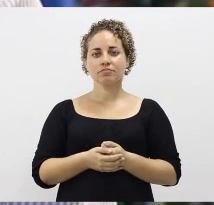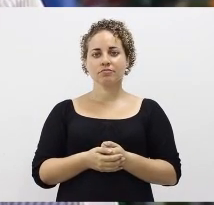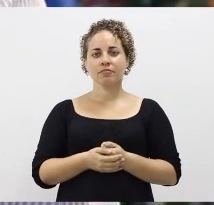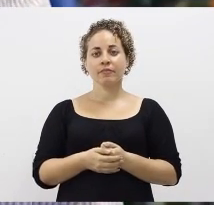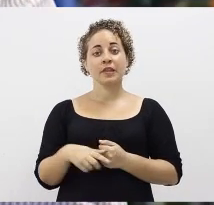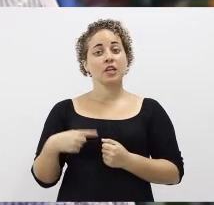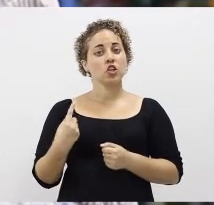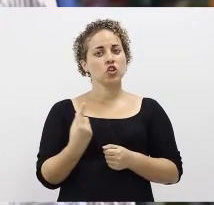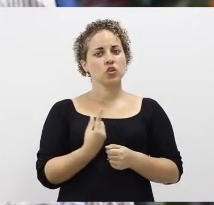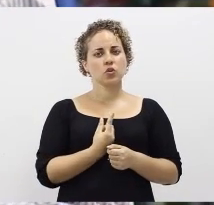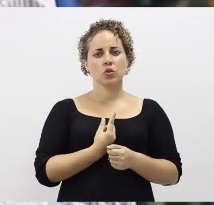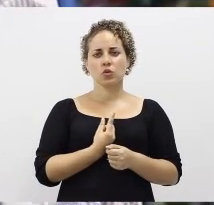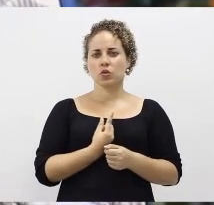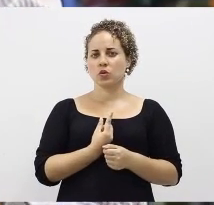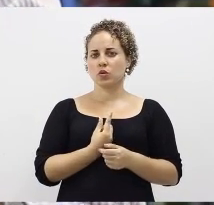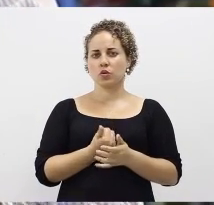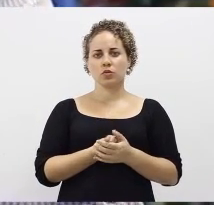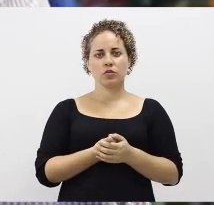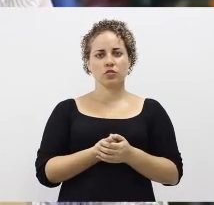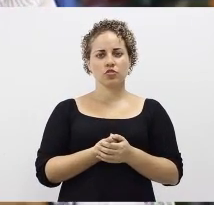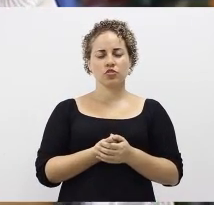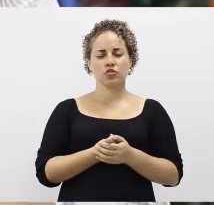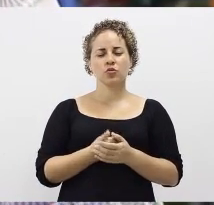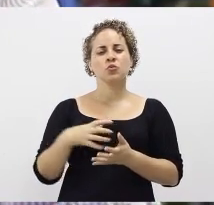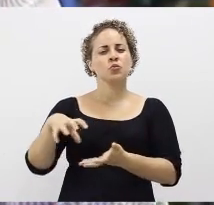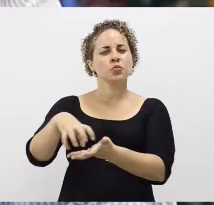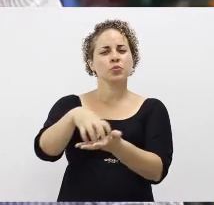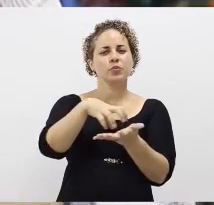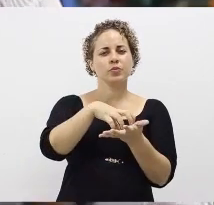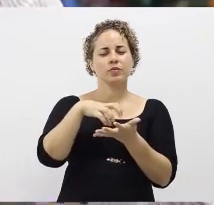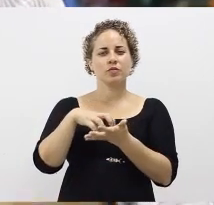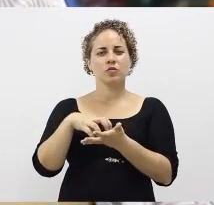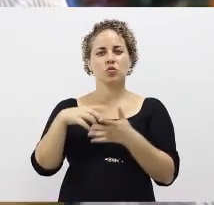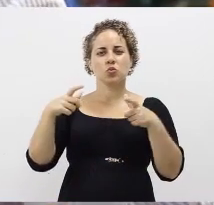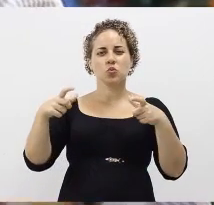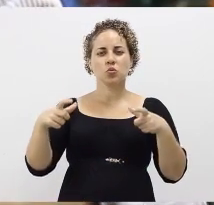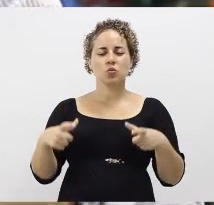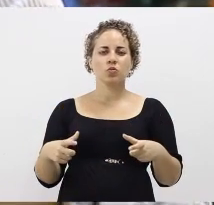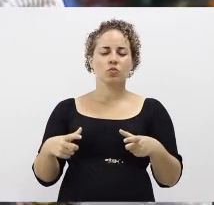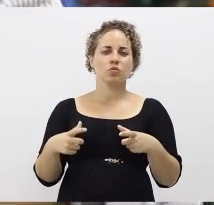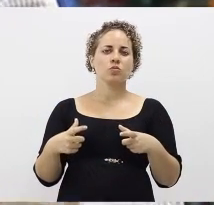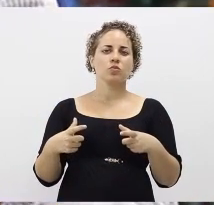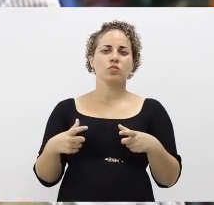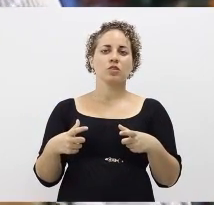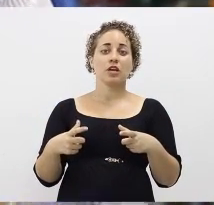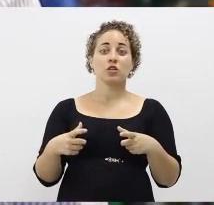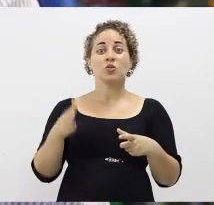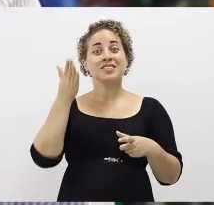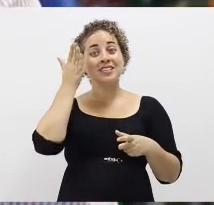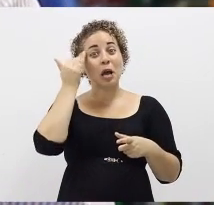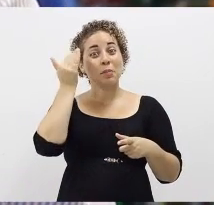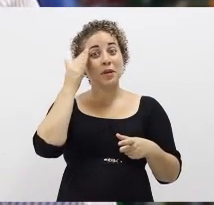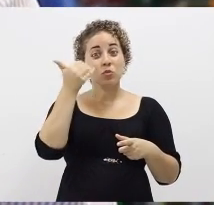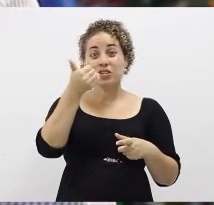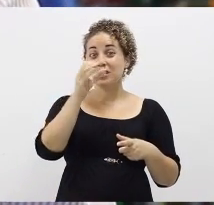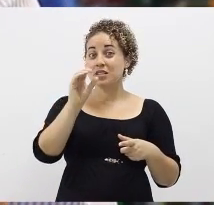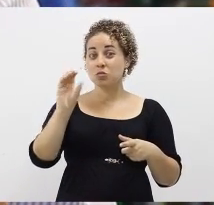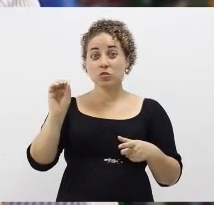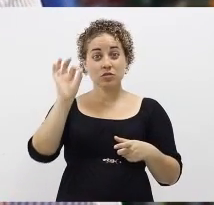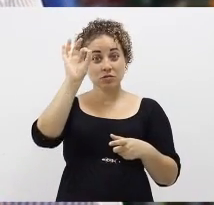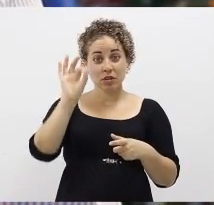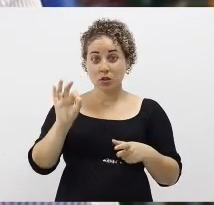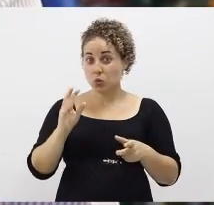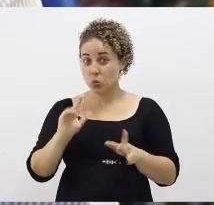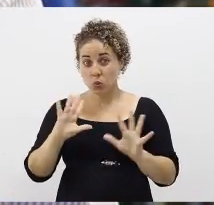certeza. Nós não estamos num ambiente em que sabemos 100% das variáveis. Por